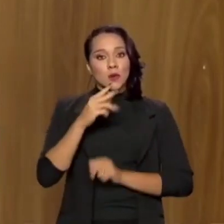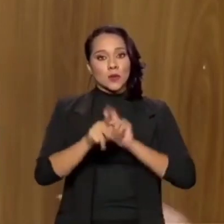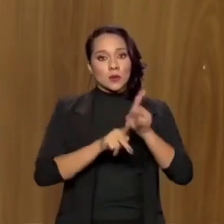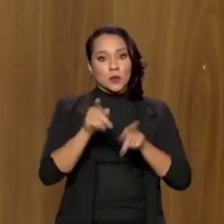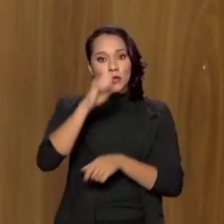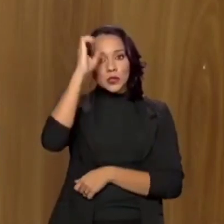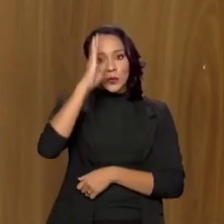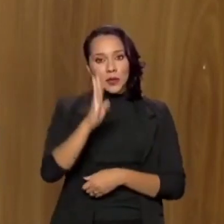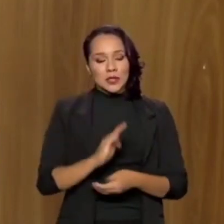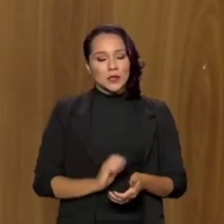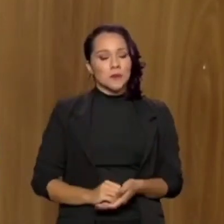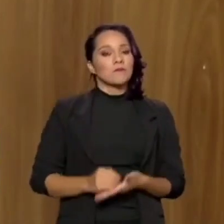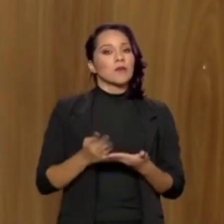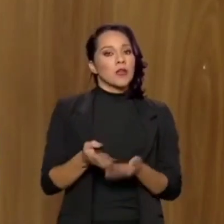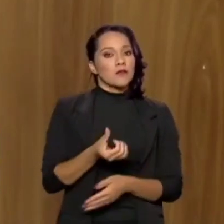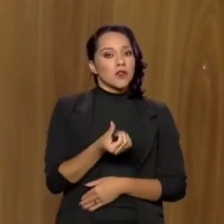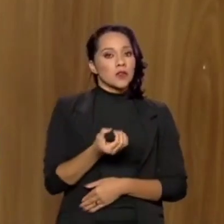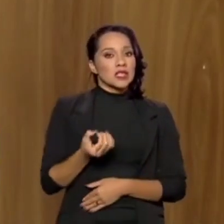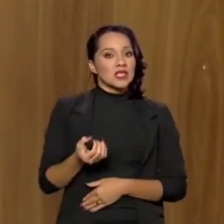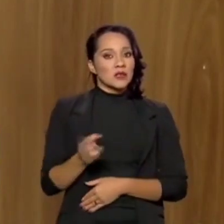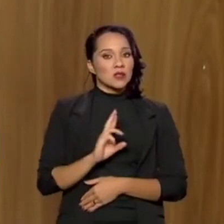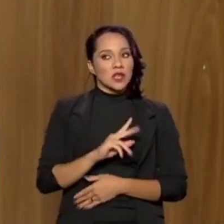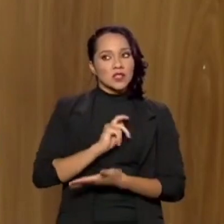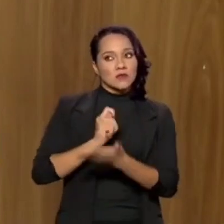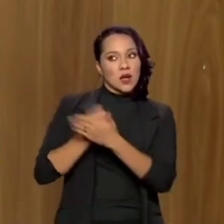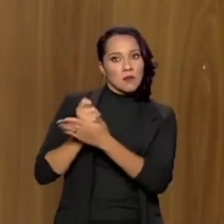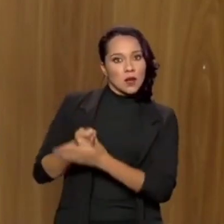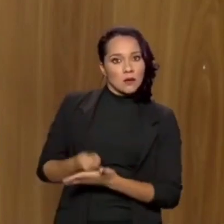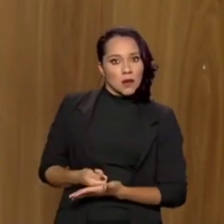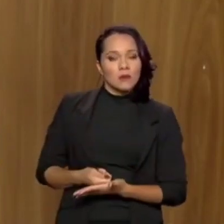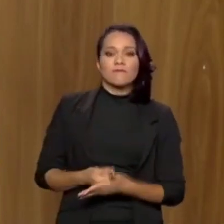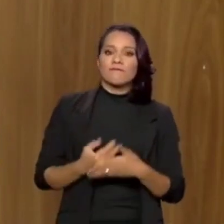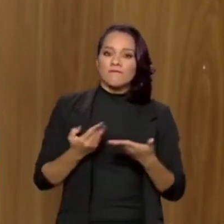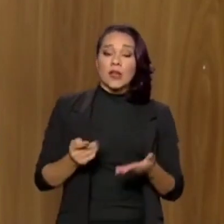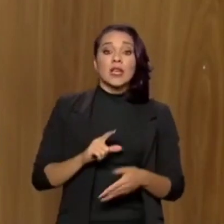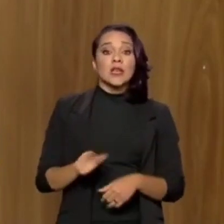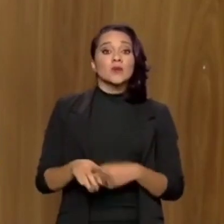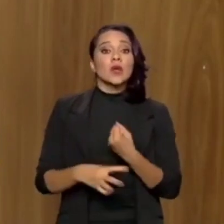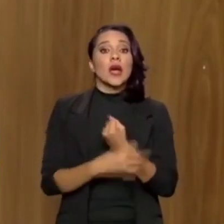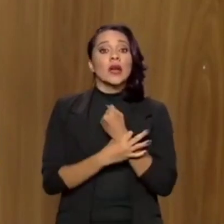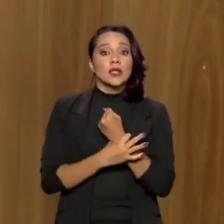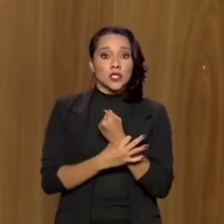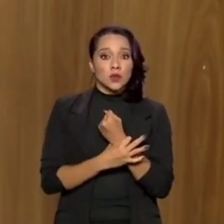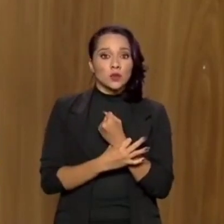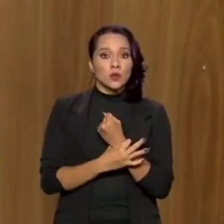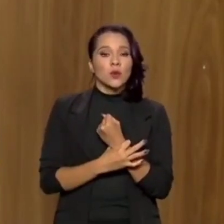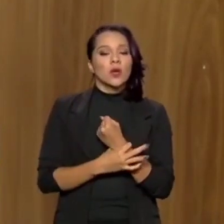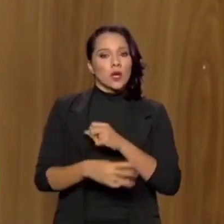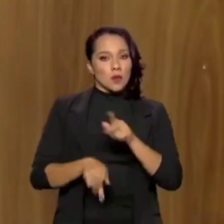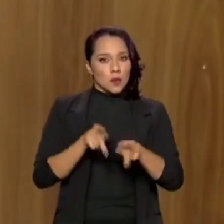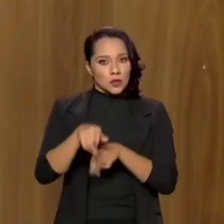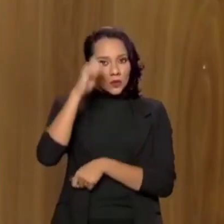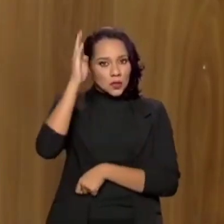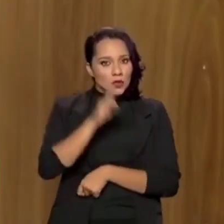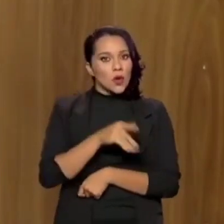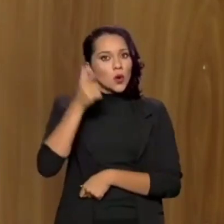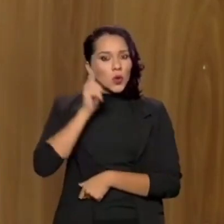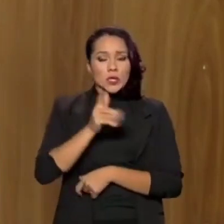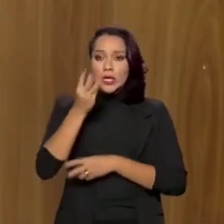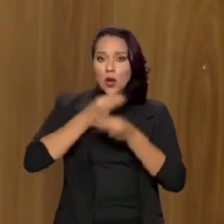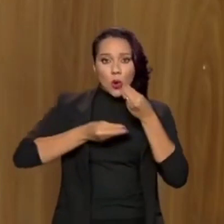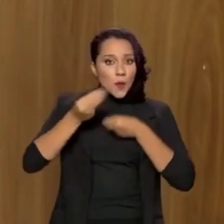brasileiros. Foram R$ 600. E isso realmente garantiu que os brasileiros pudessem se